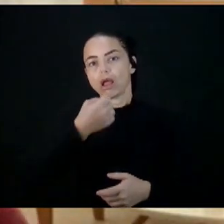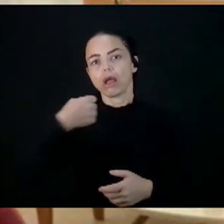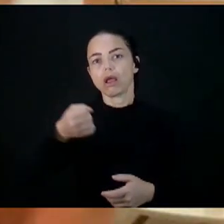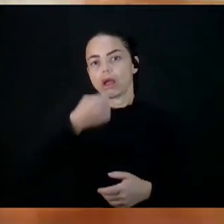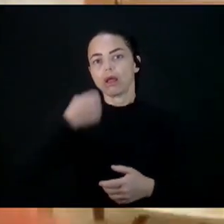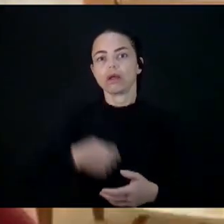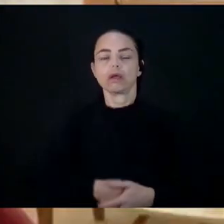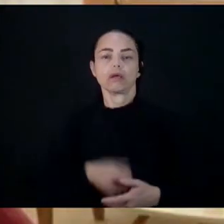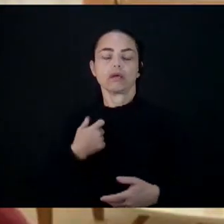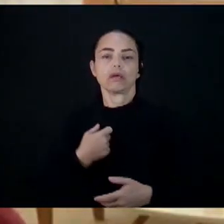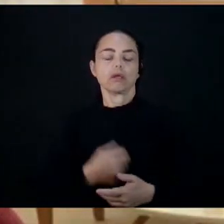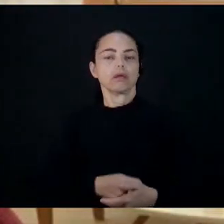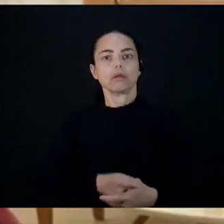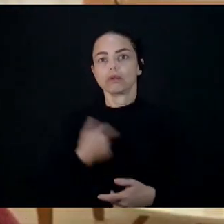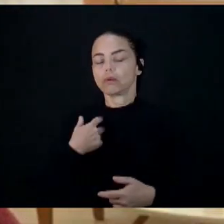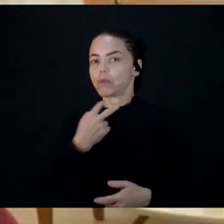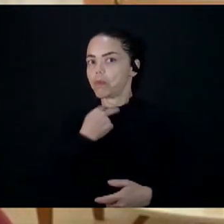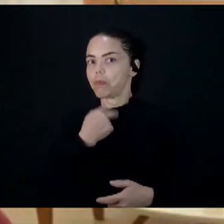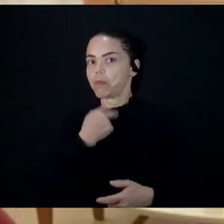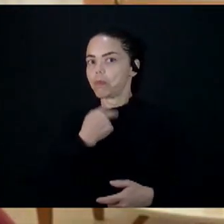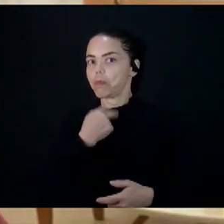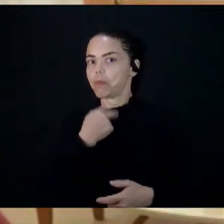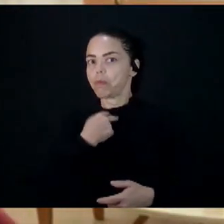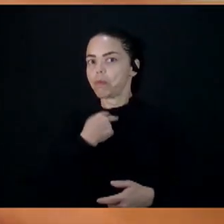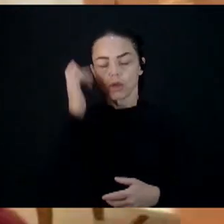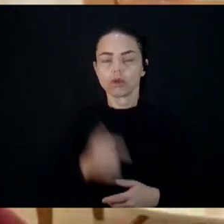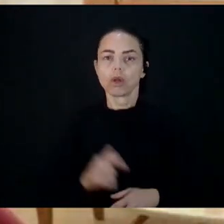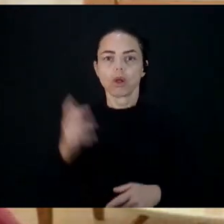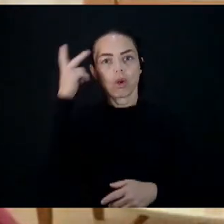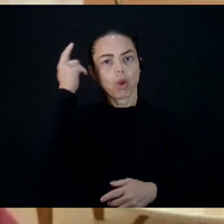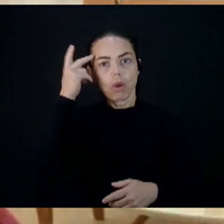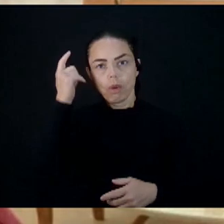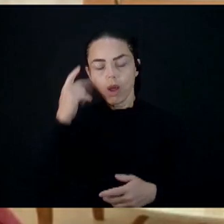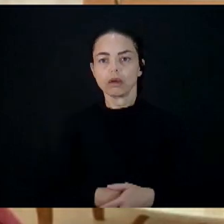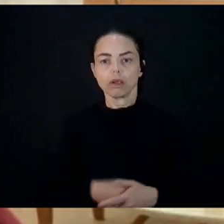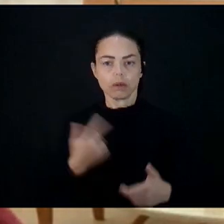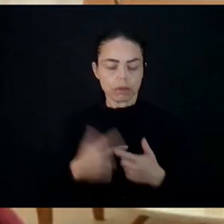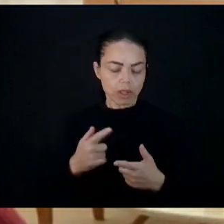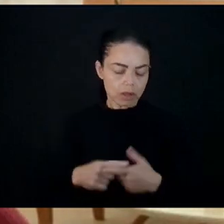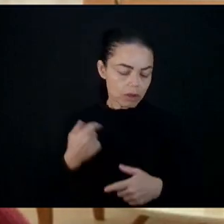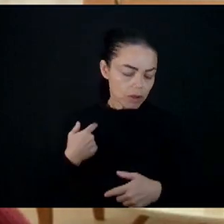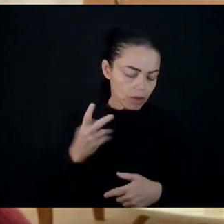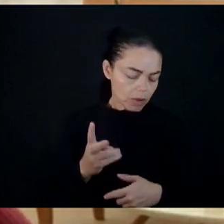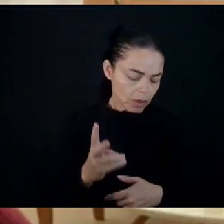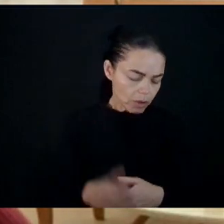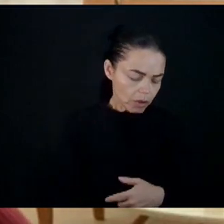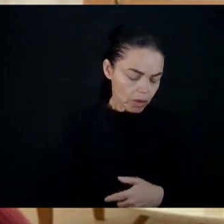que isso é normal. Porque senão a gente continua